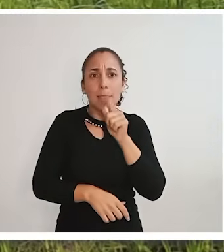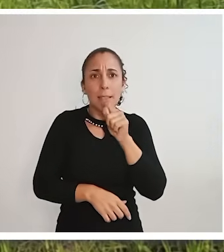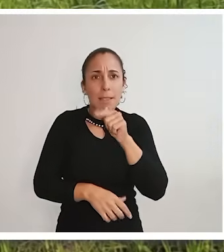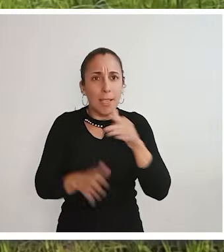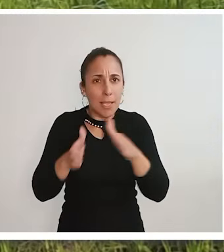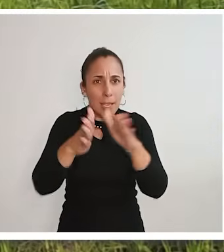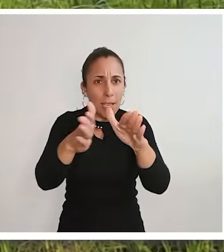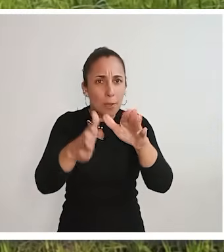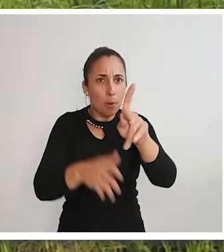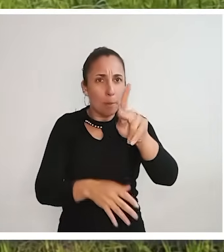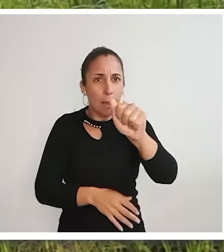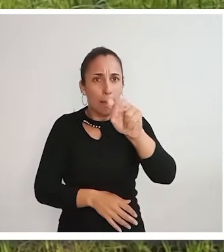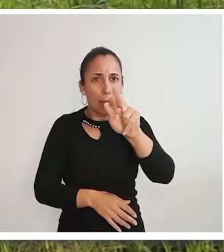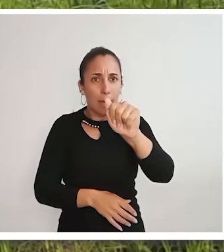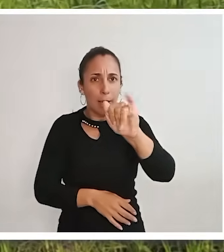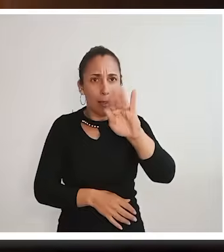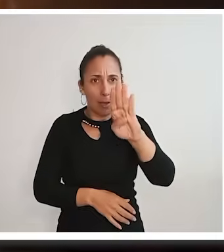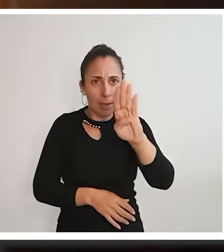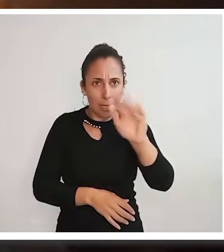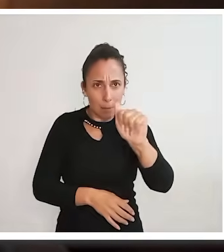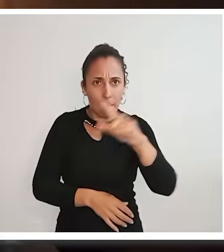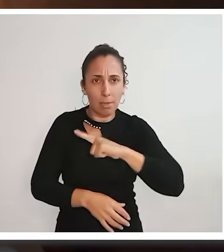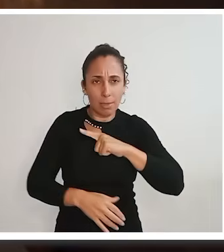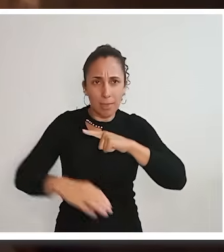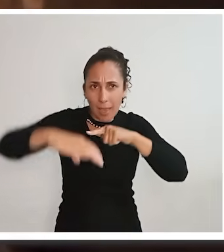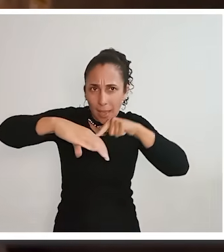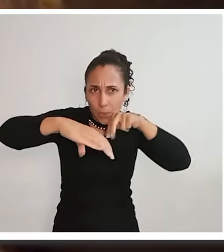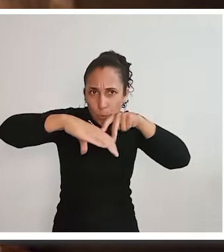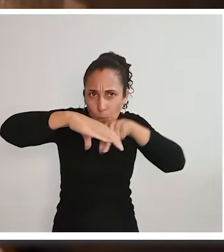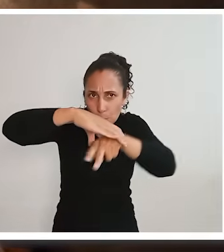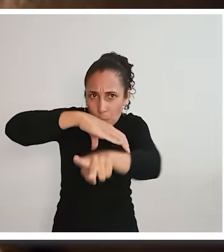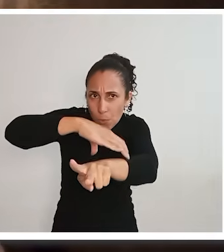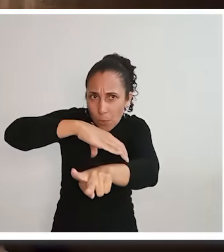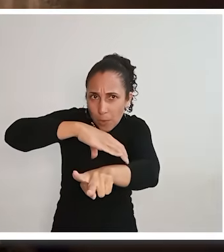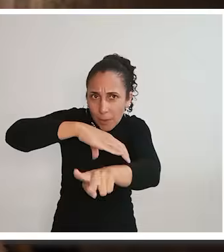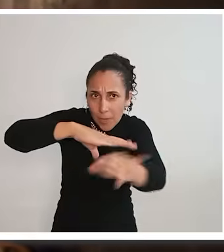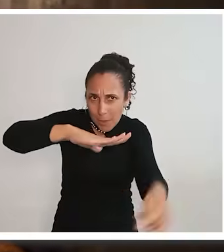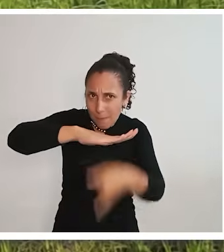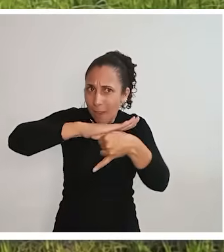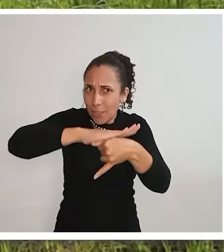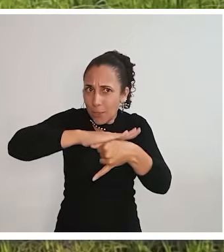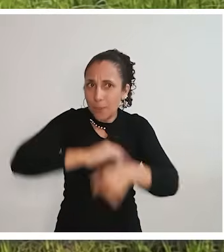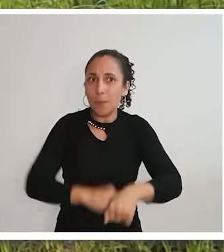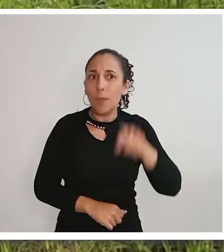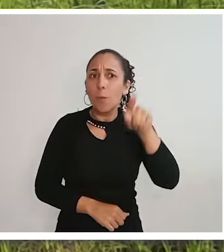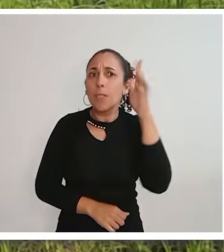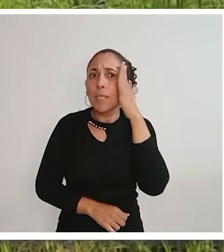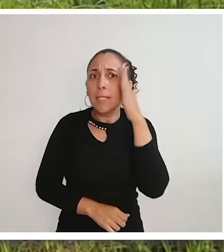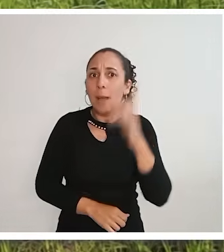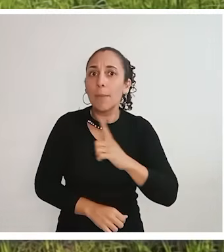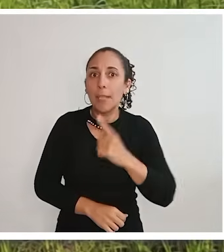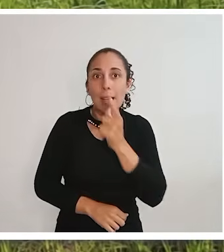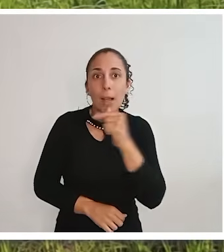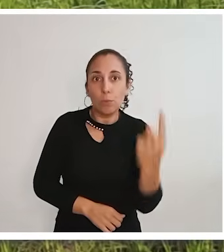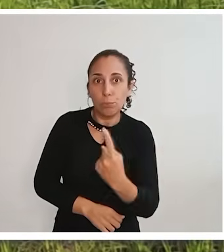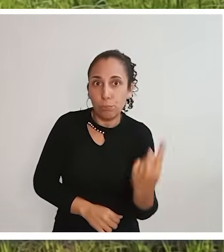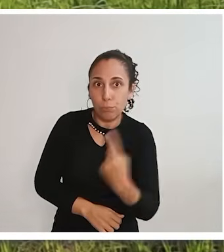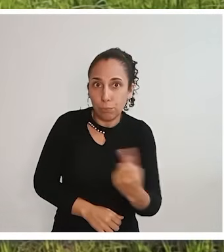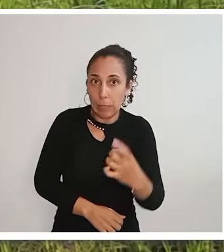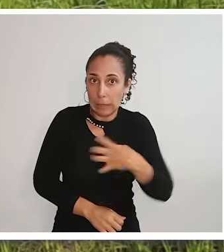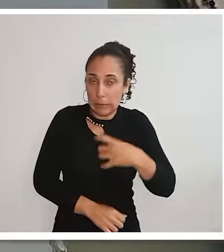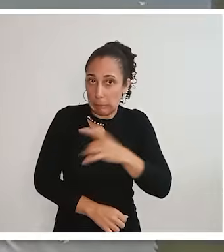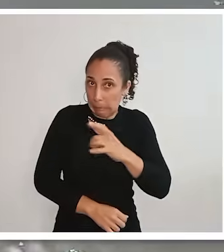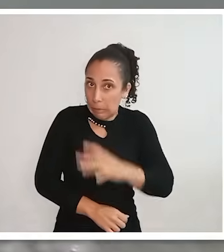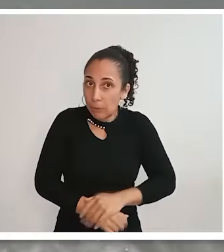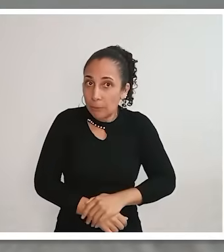interessante. Você sabia que existe um túnel que passa por baixo do Rio Paraíba do Sul? Você sabia que existe